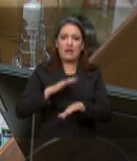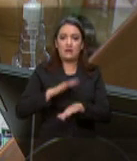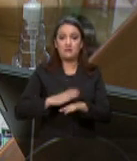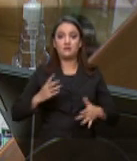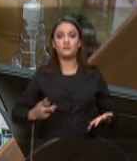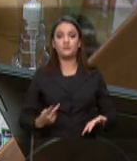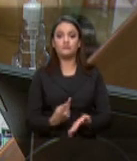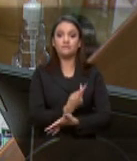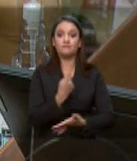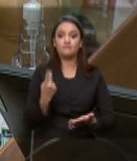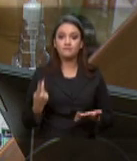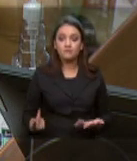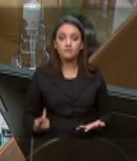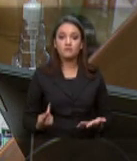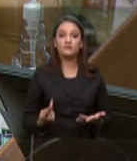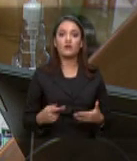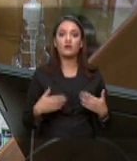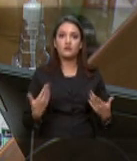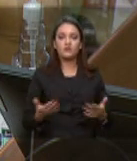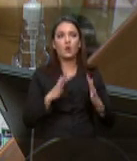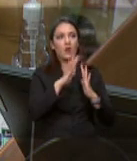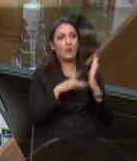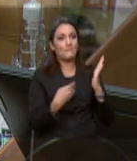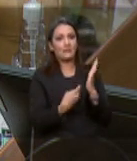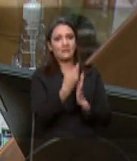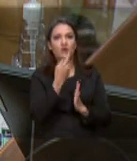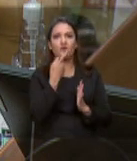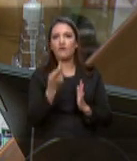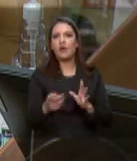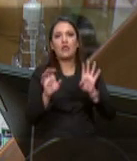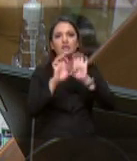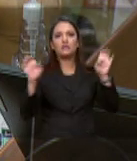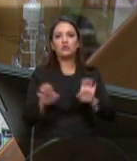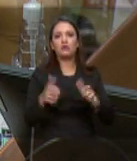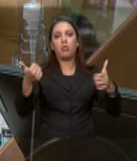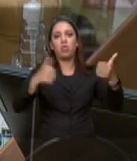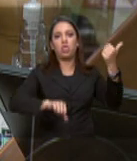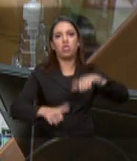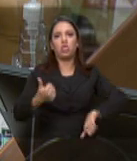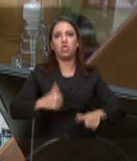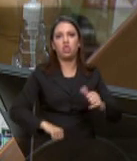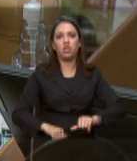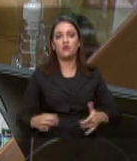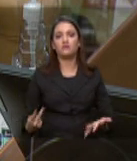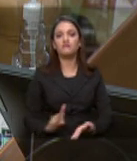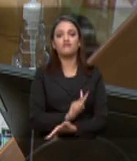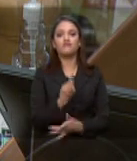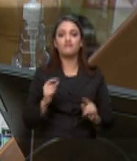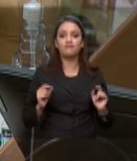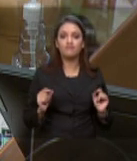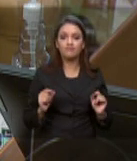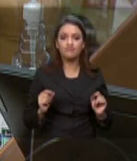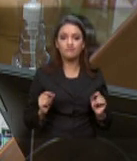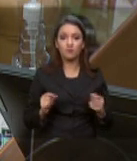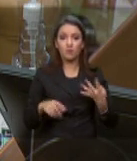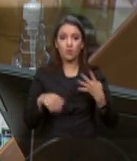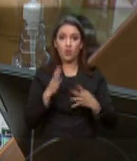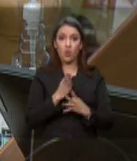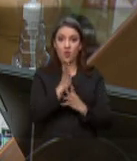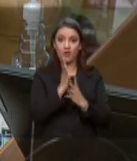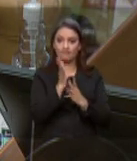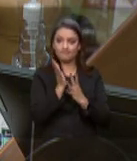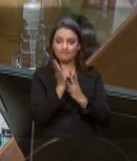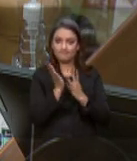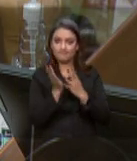que é chamado na ação, na petição inicial de desmonte, viria basicamente por 4 pontos que são os